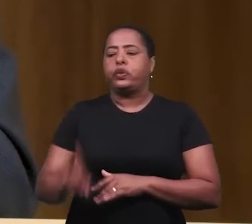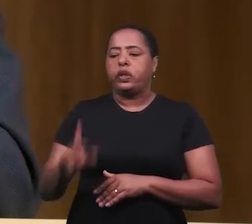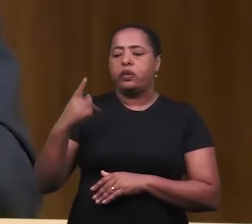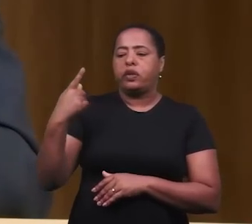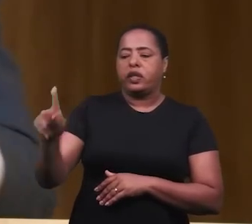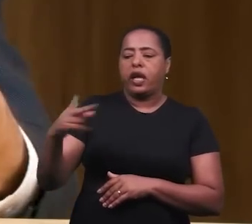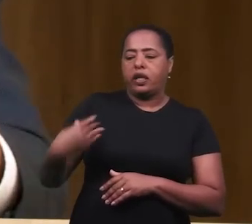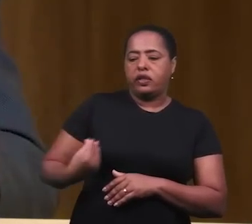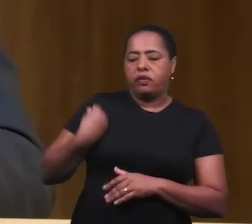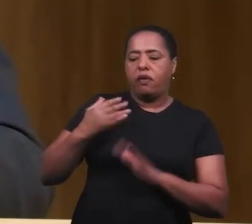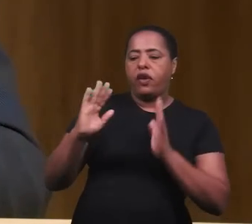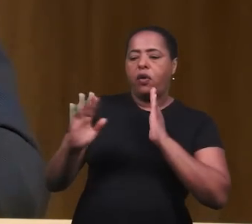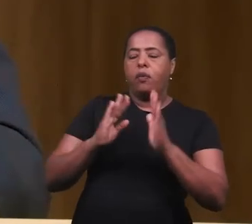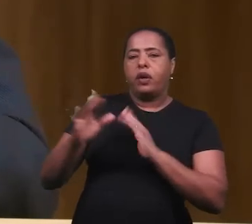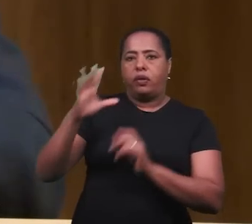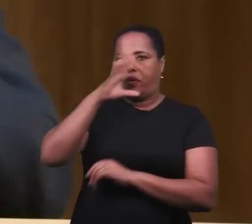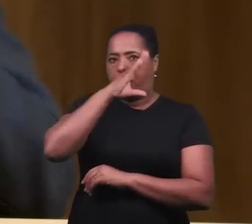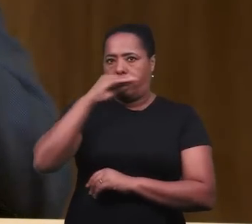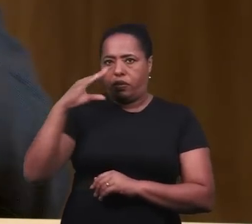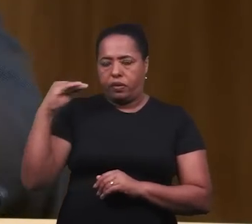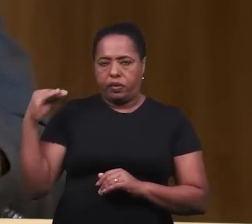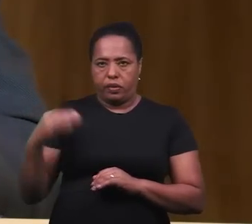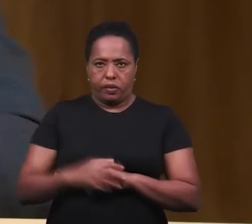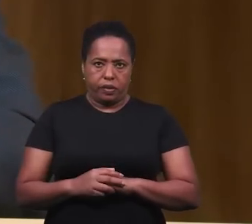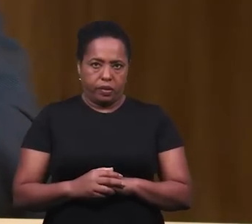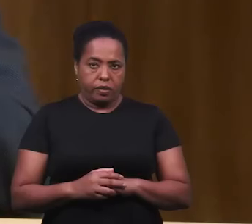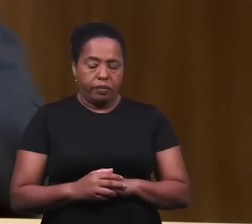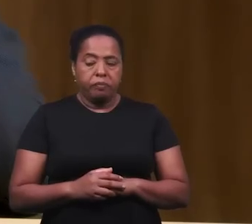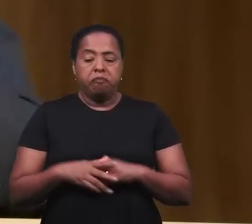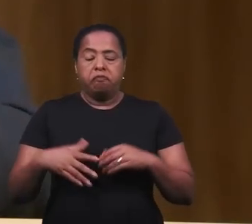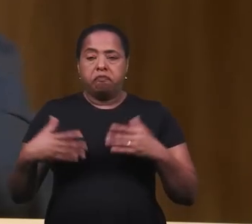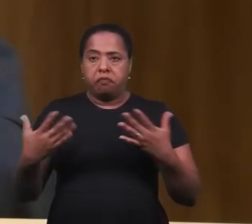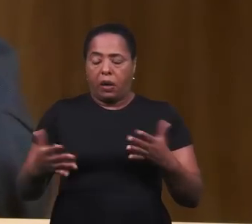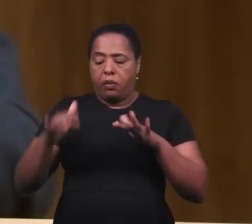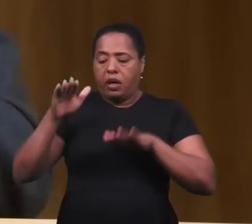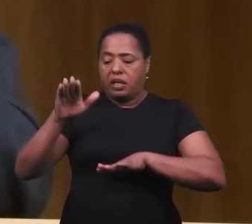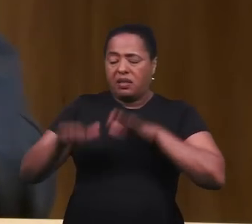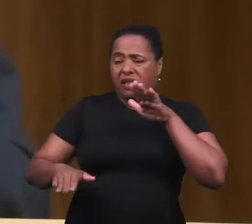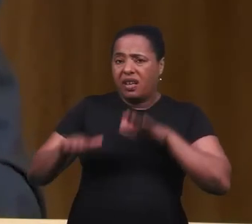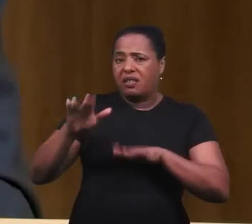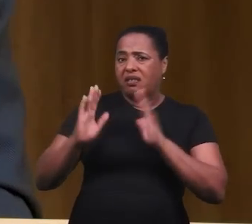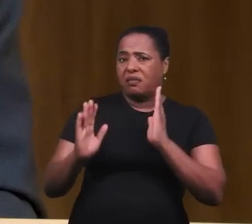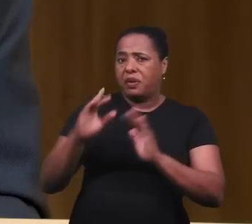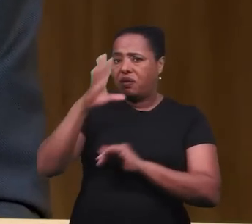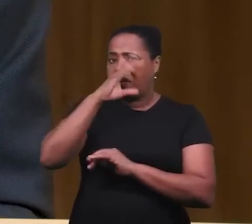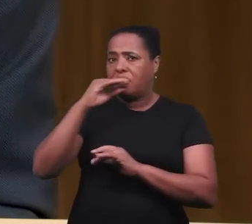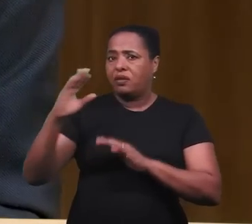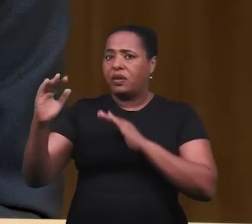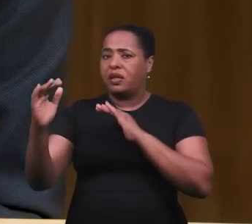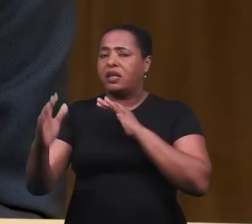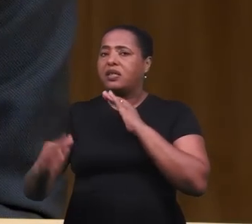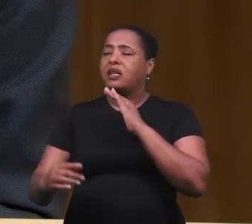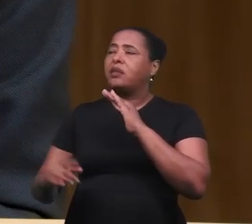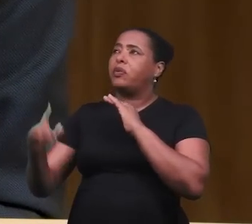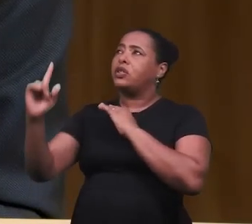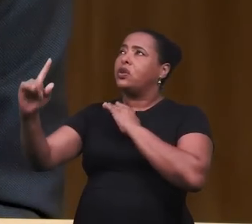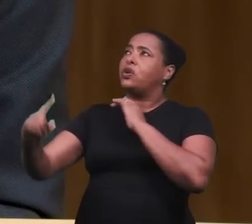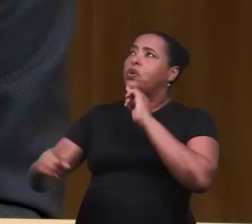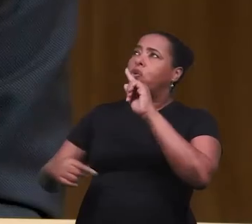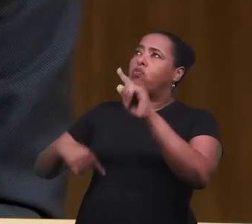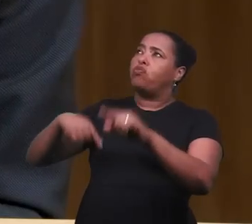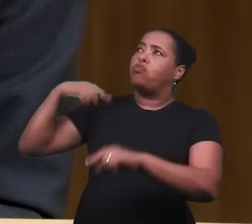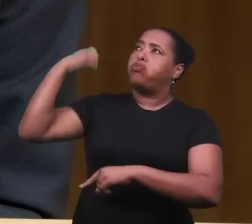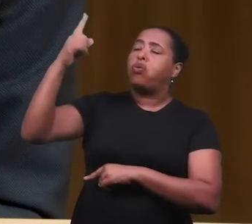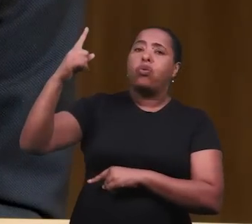ele foi privado de ser adolescente por muitas coisas e situações que acontecem na vida que todo mundo conhece.